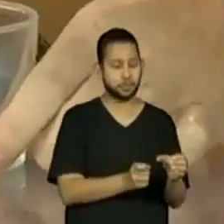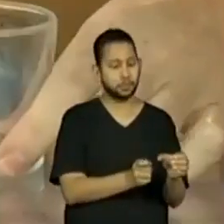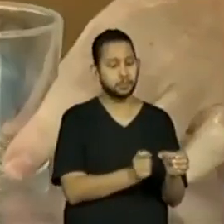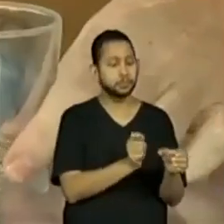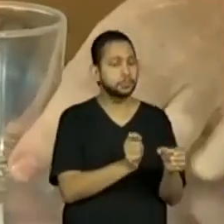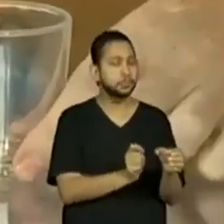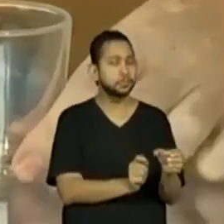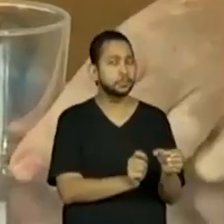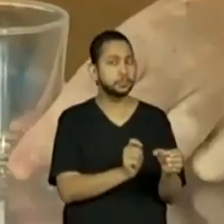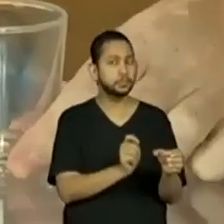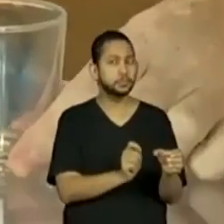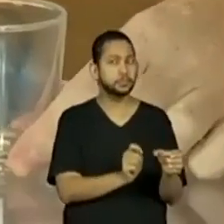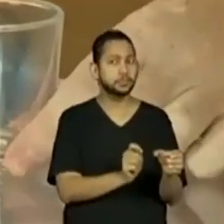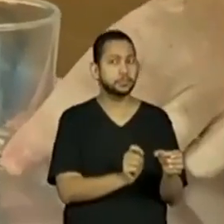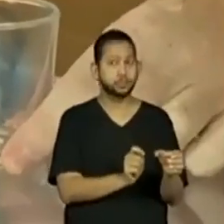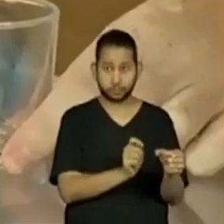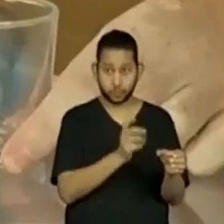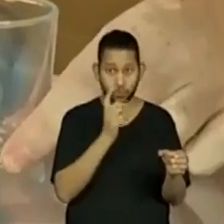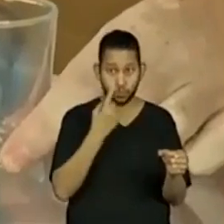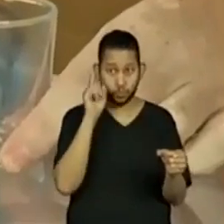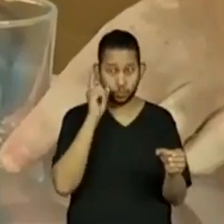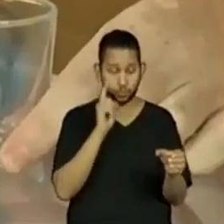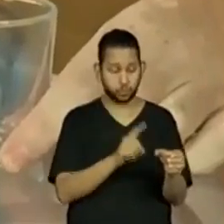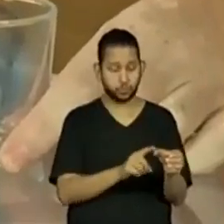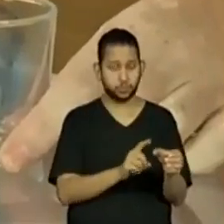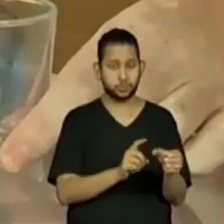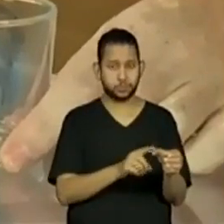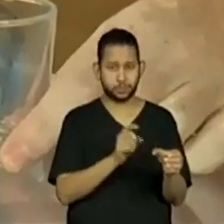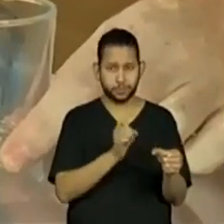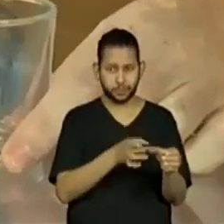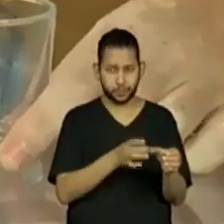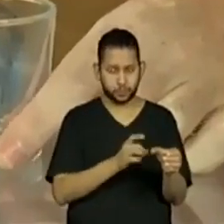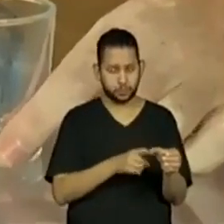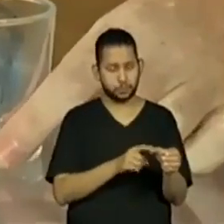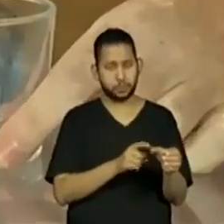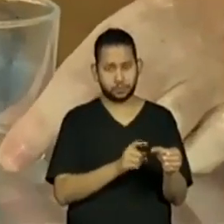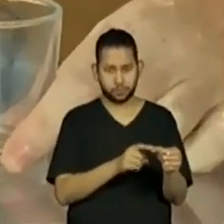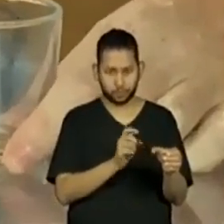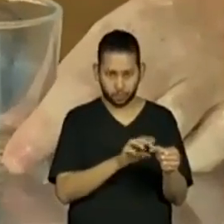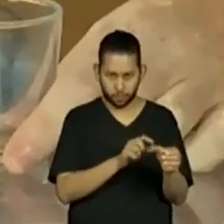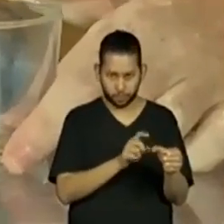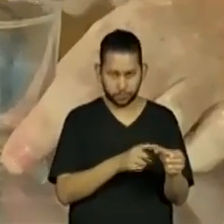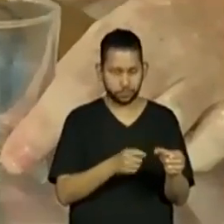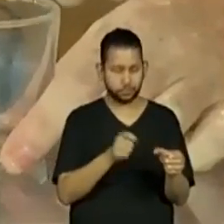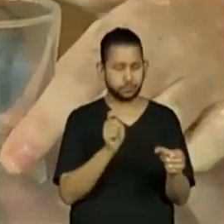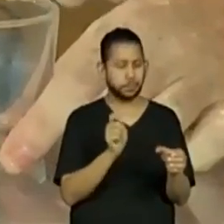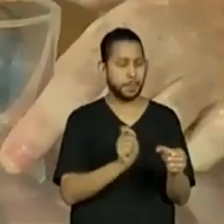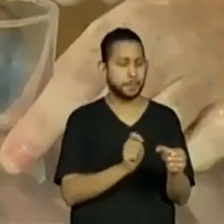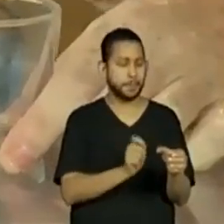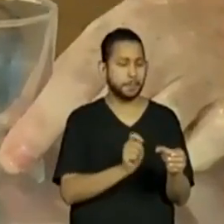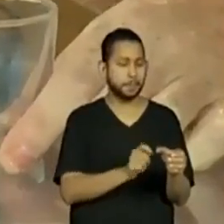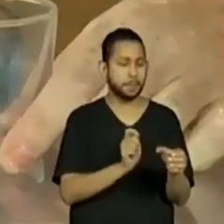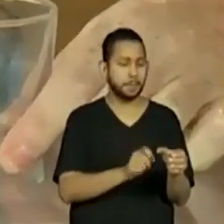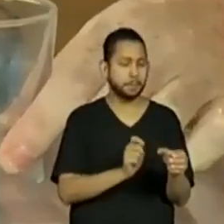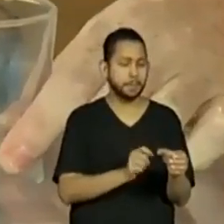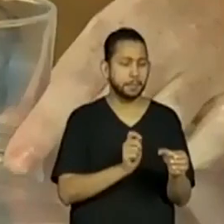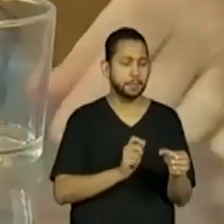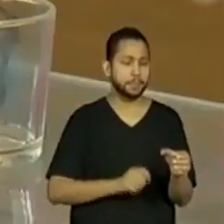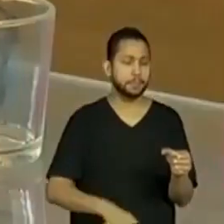E o terceiro e último recipiente de vidro, esse copinho.